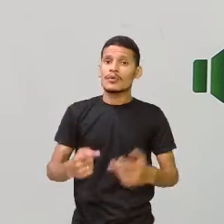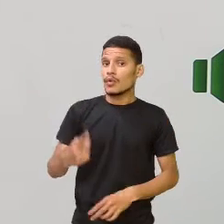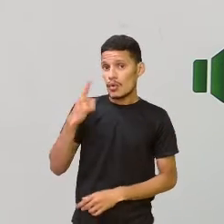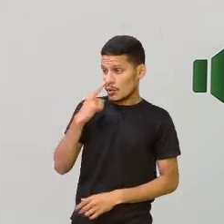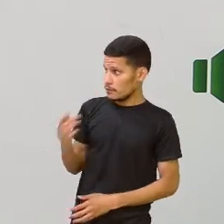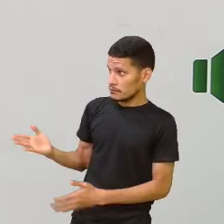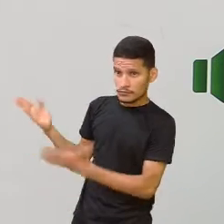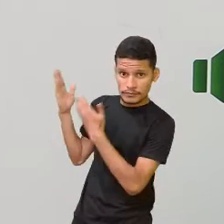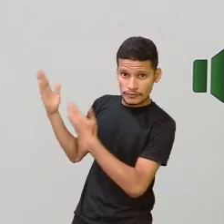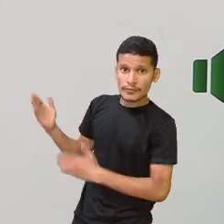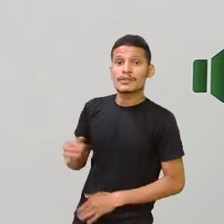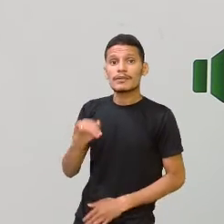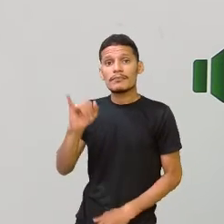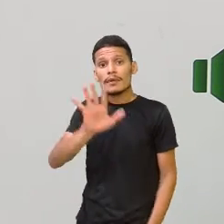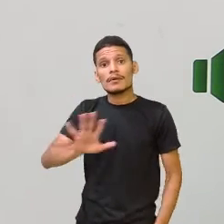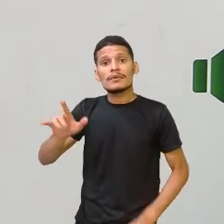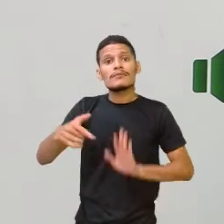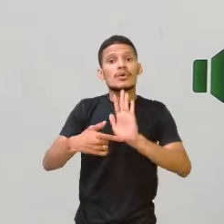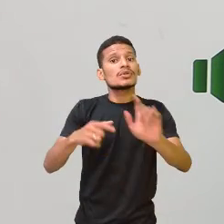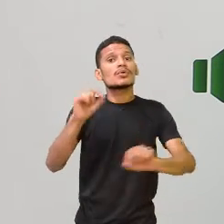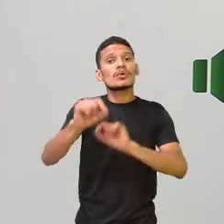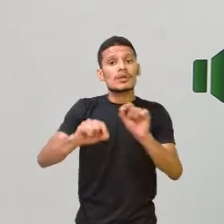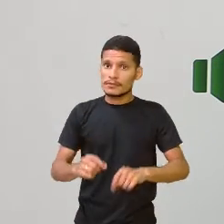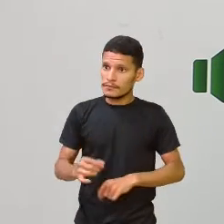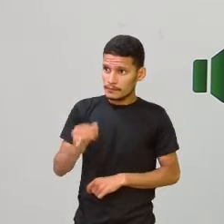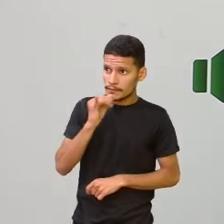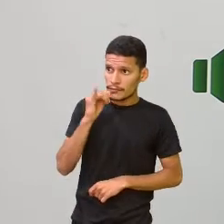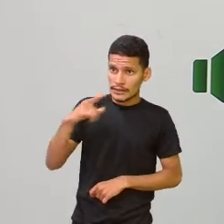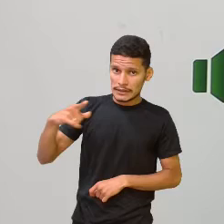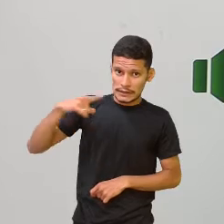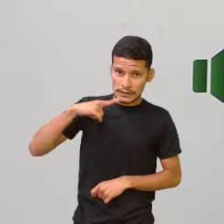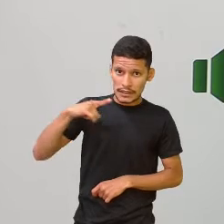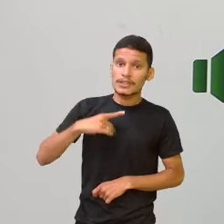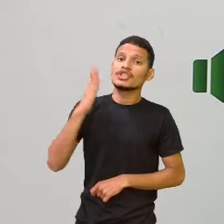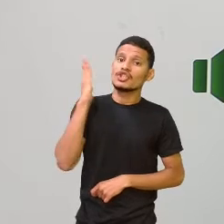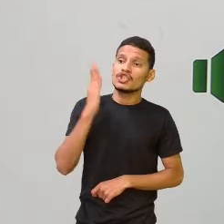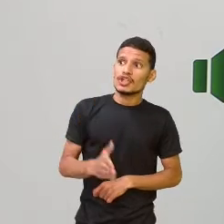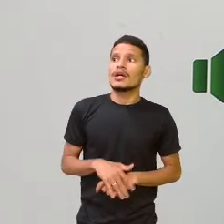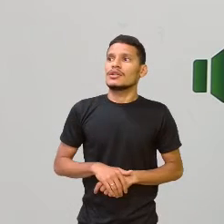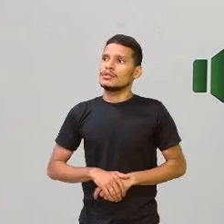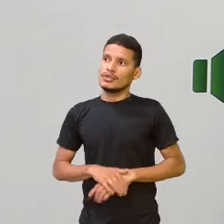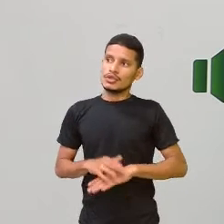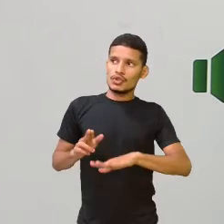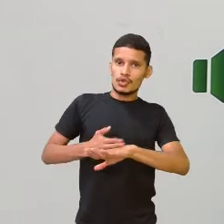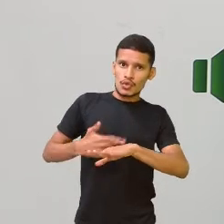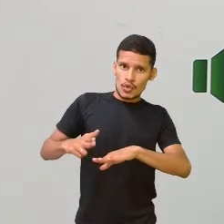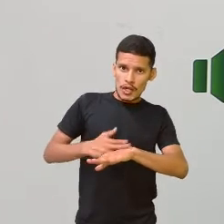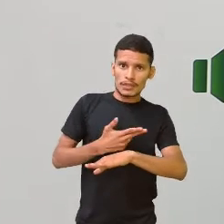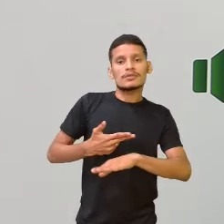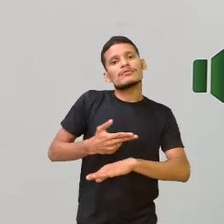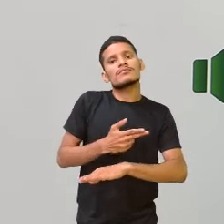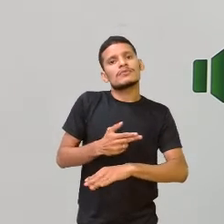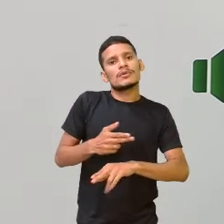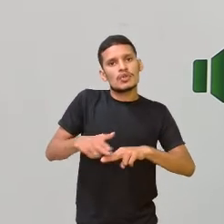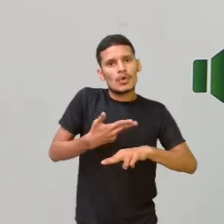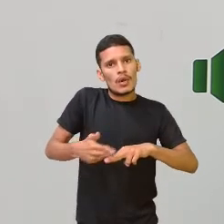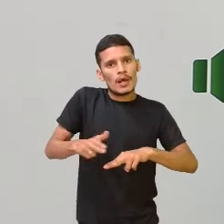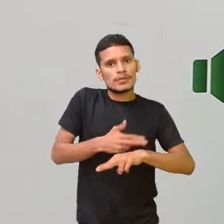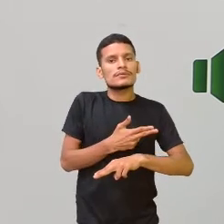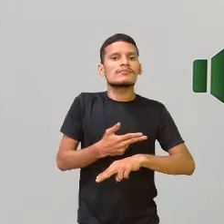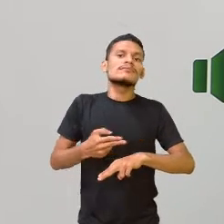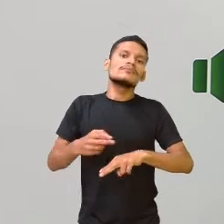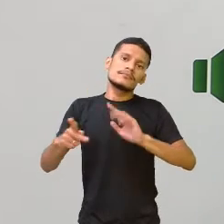um exemplo claro disso. Eu tenho a minha barra de chocolate inteira, onde eu dividi em